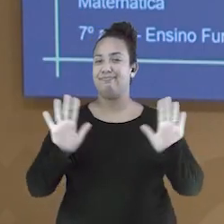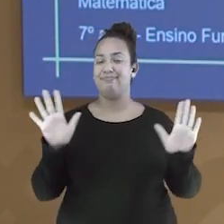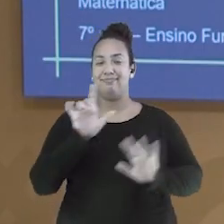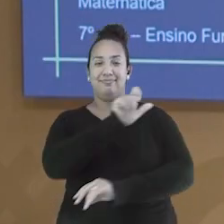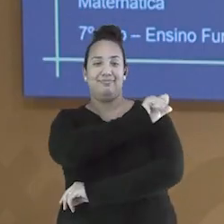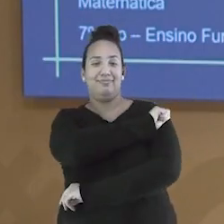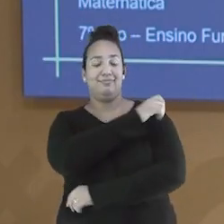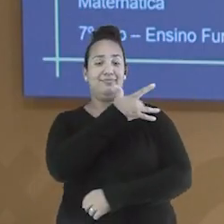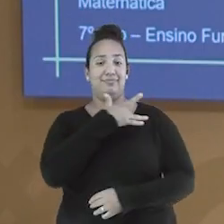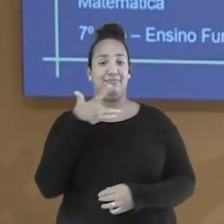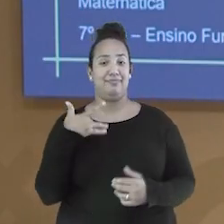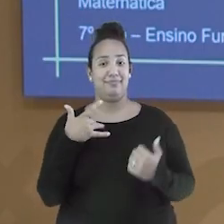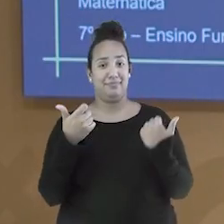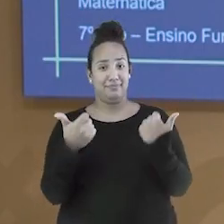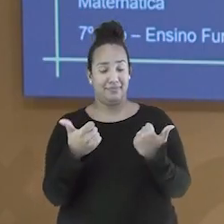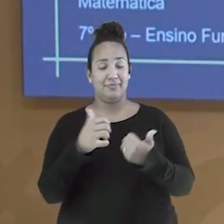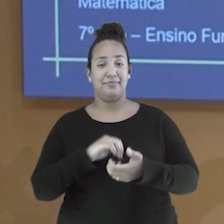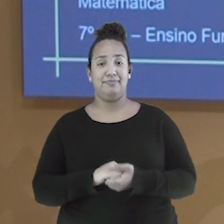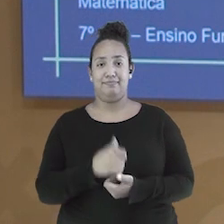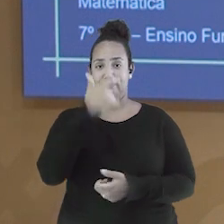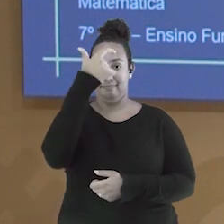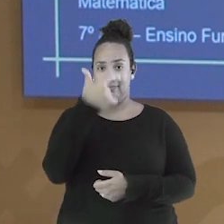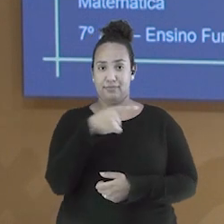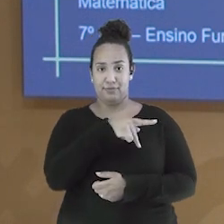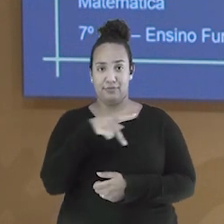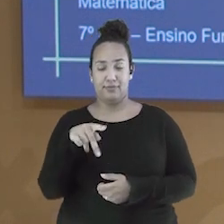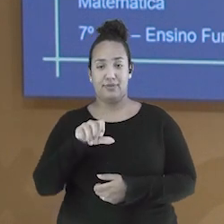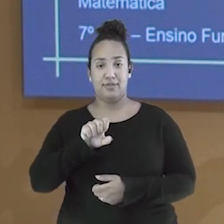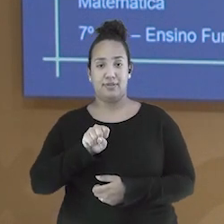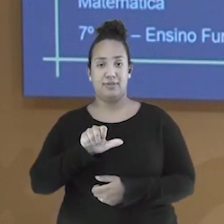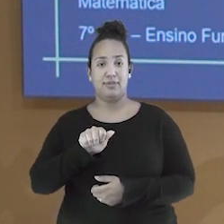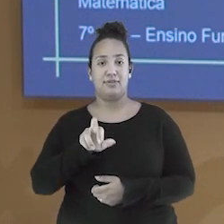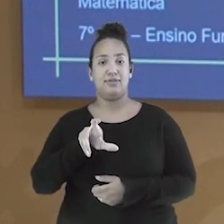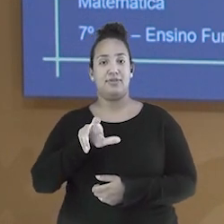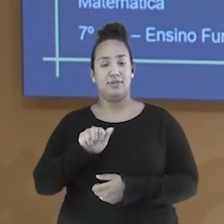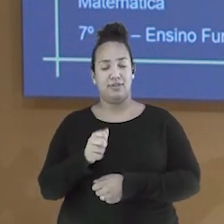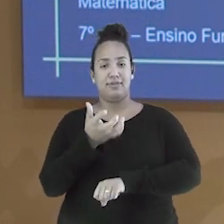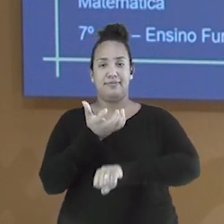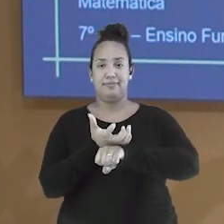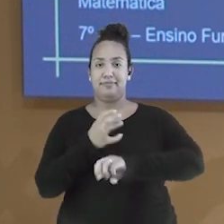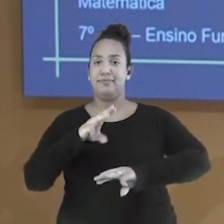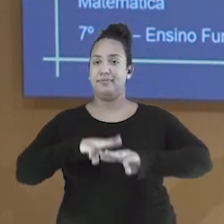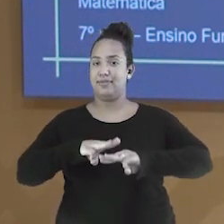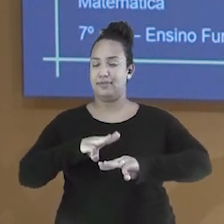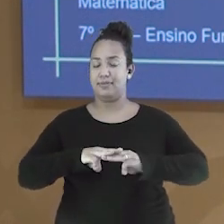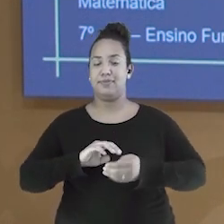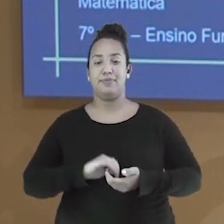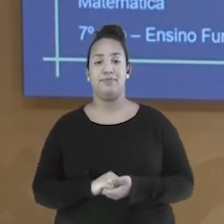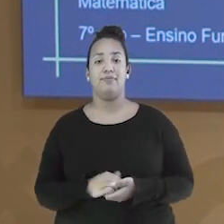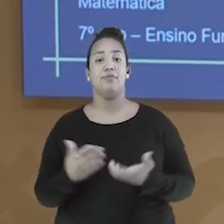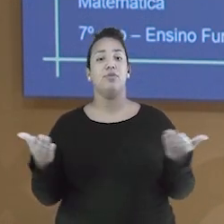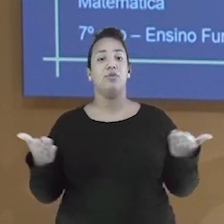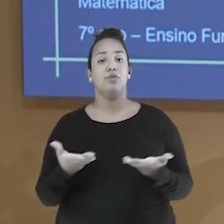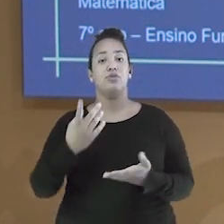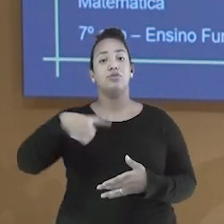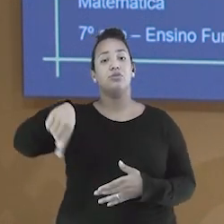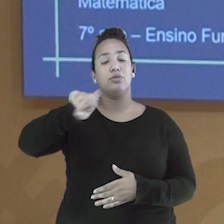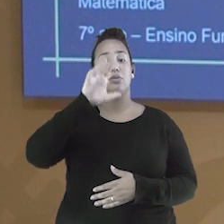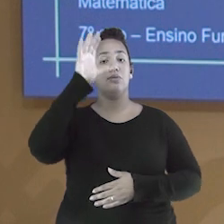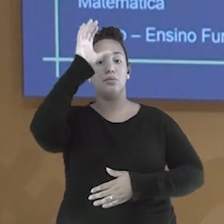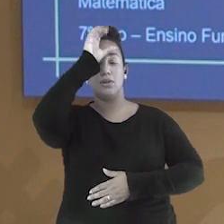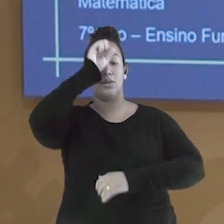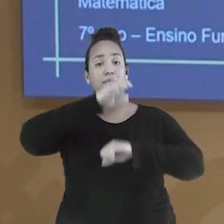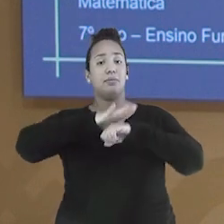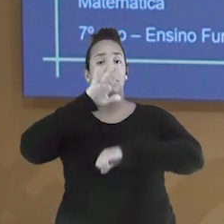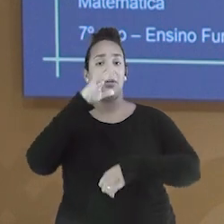estudantes, tudo bem com vocês? Eu sou a professora Sara Ribeiro, de Matemática. Juntos, hoje vamos aprender um pouquinho sobre os